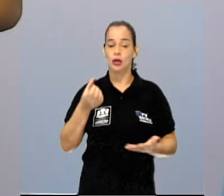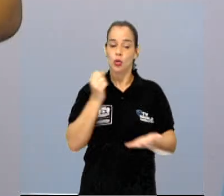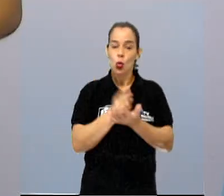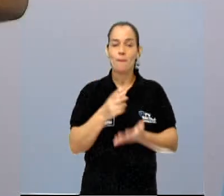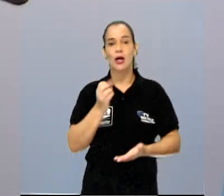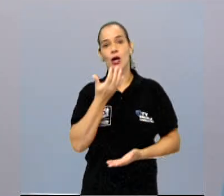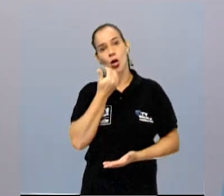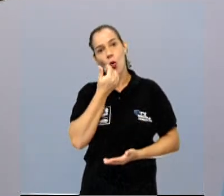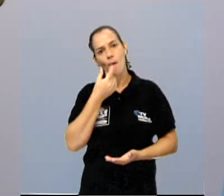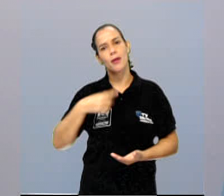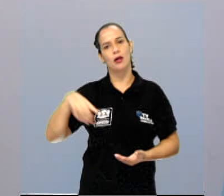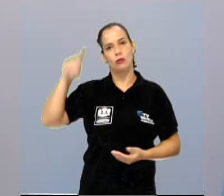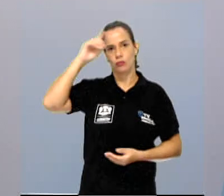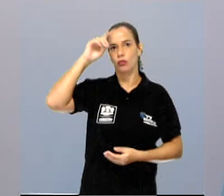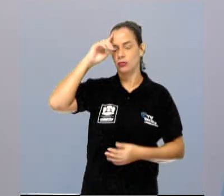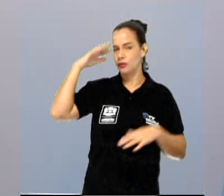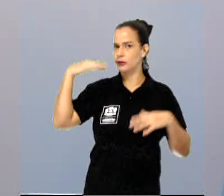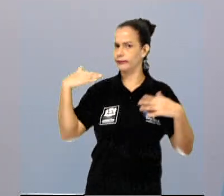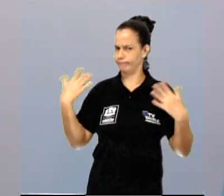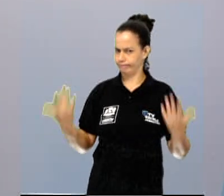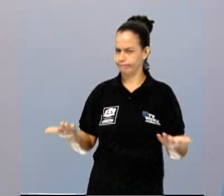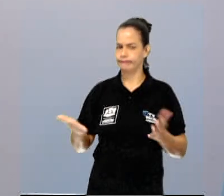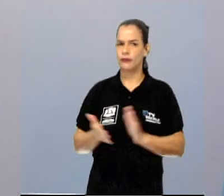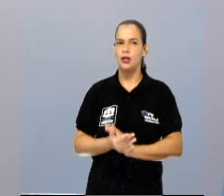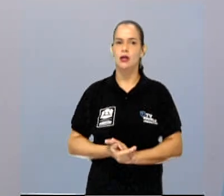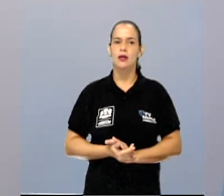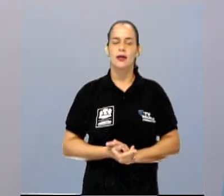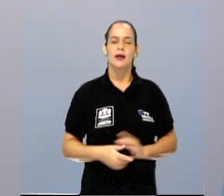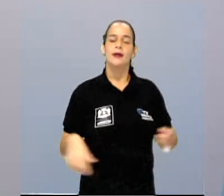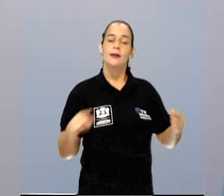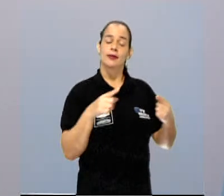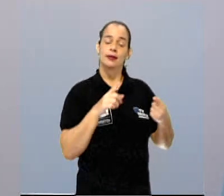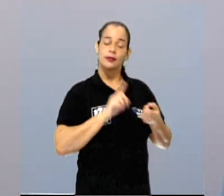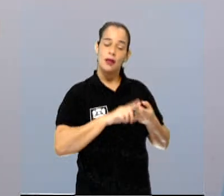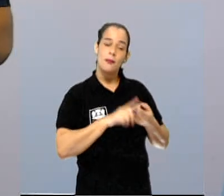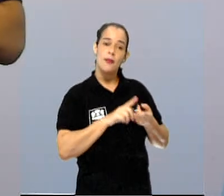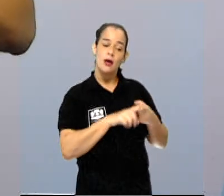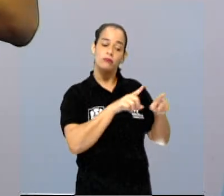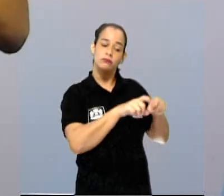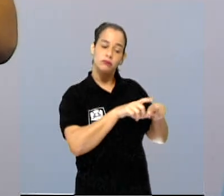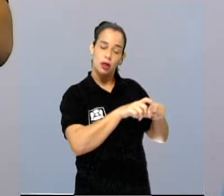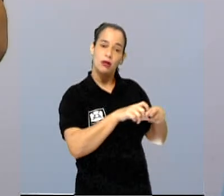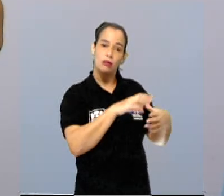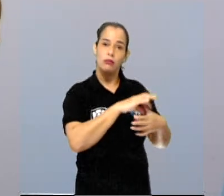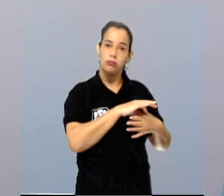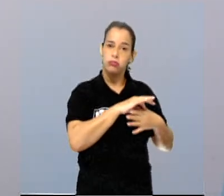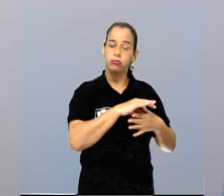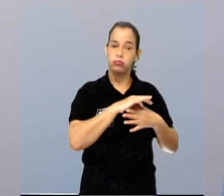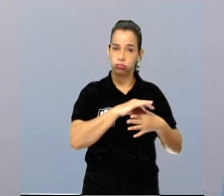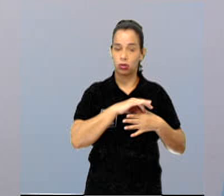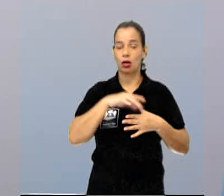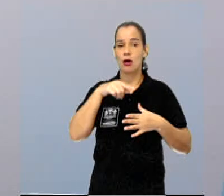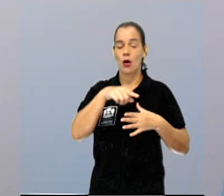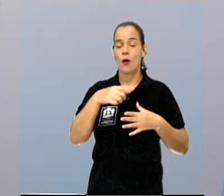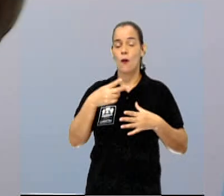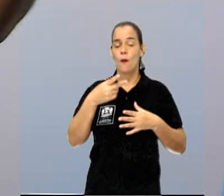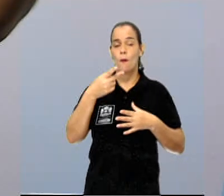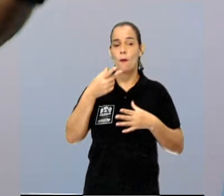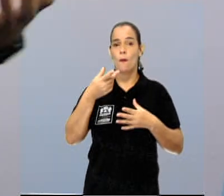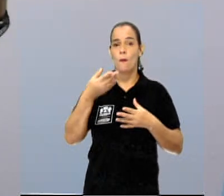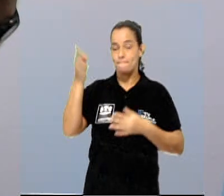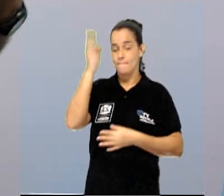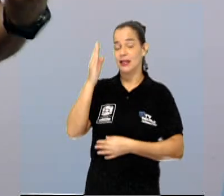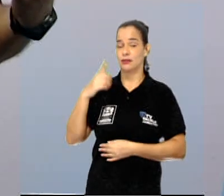diariamente. Ligado também à pecuária, o Brasil tem o maior rebanho bovino comercial